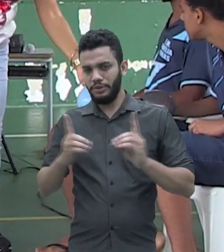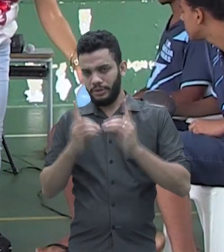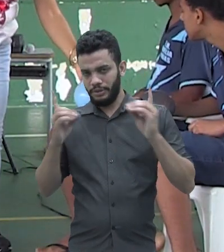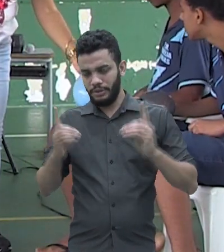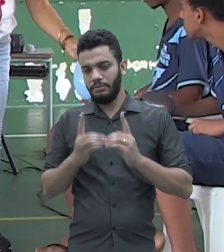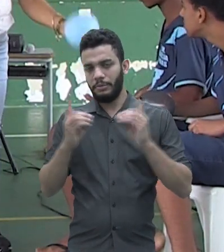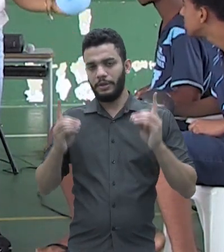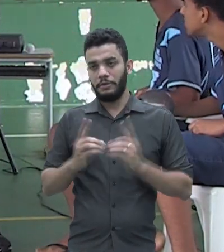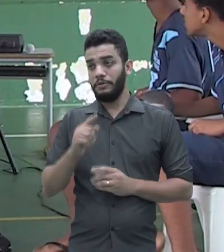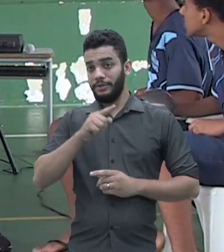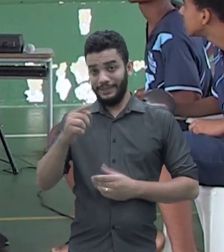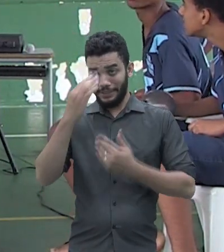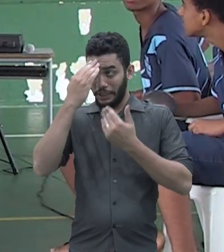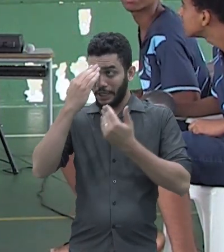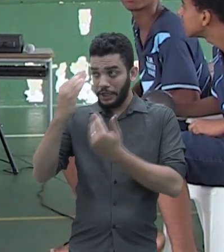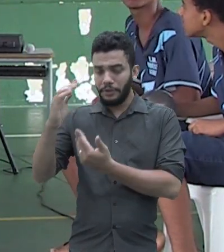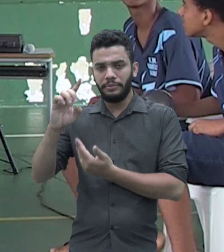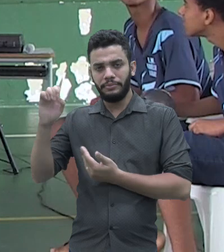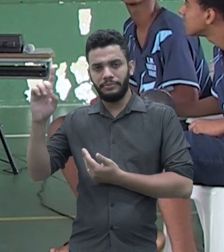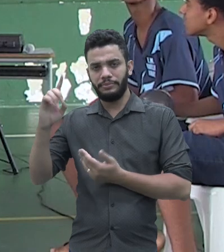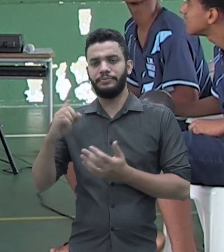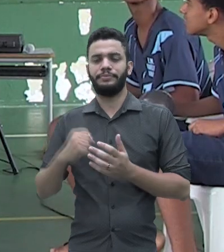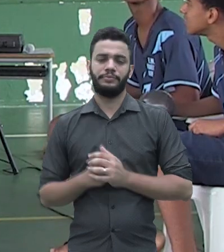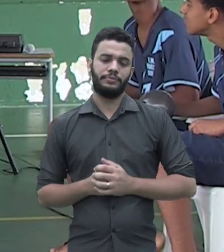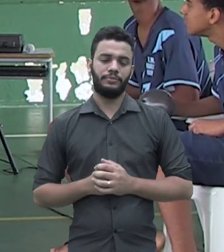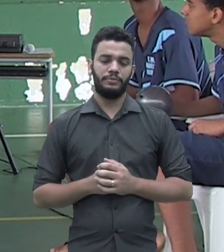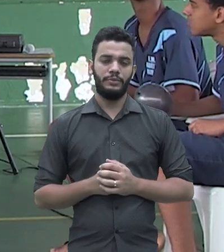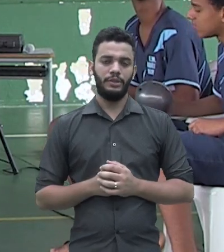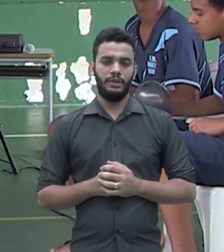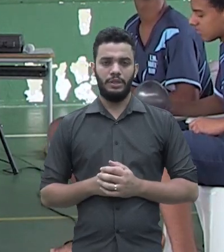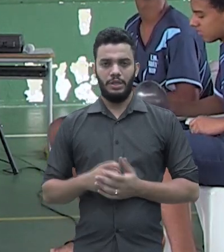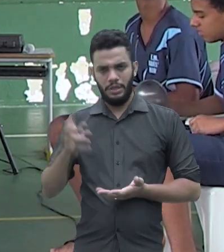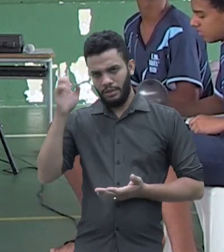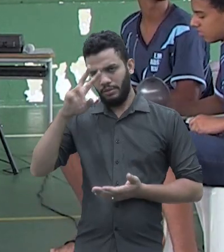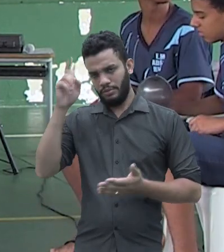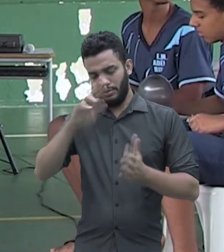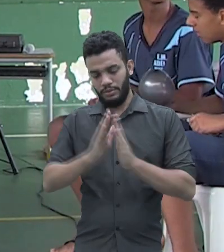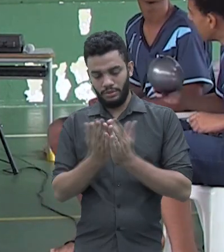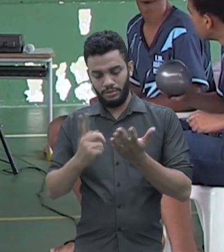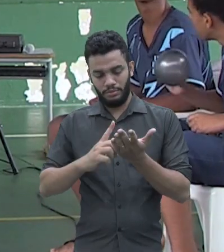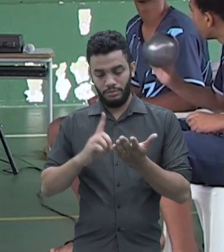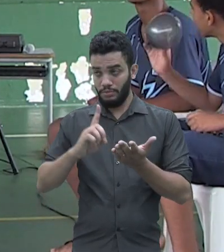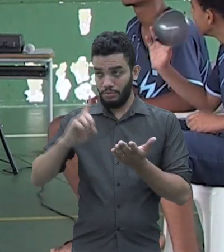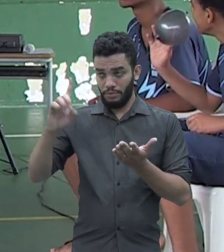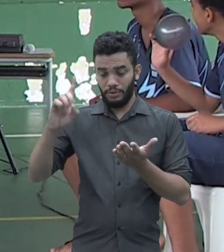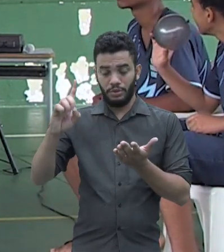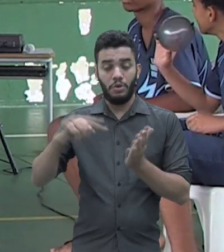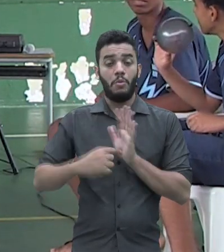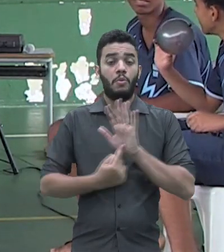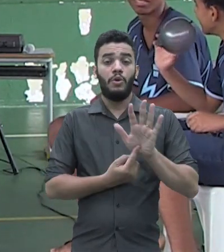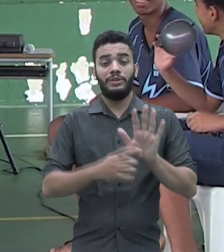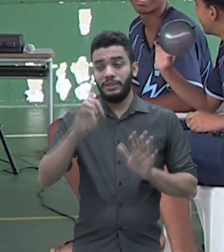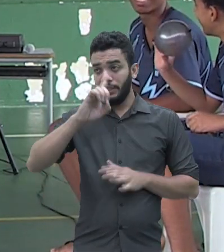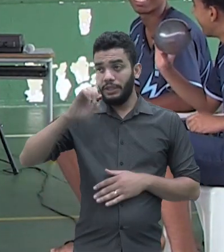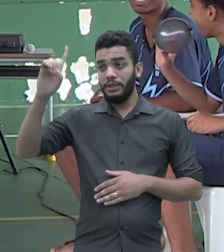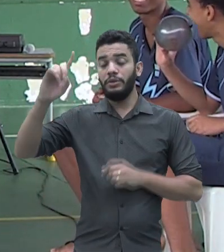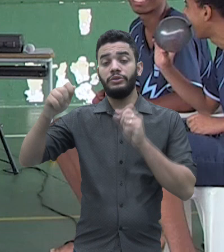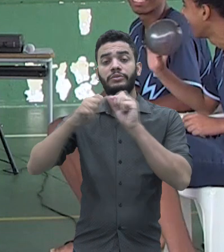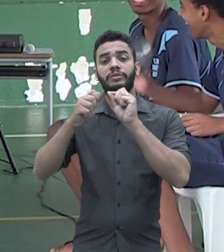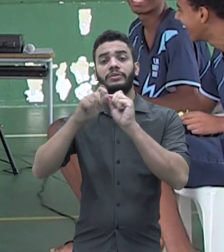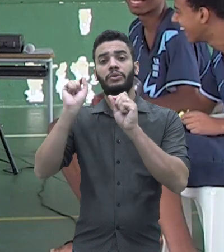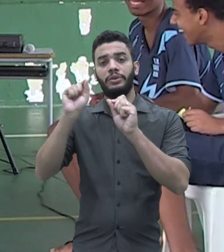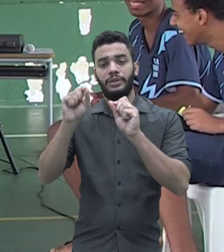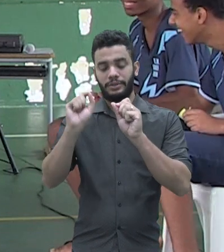soprando o balão foi enchendo e foi tendo alguma